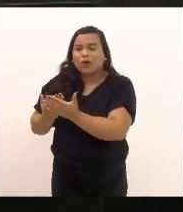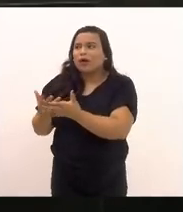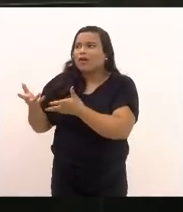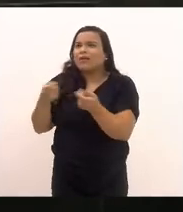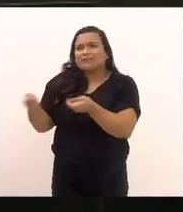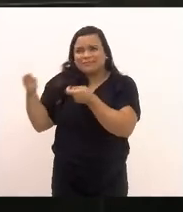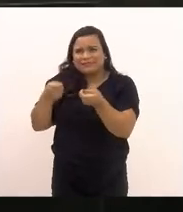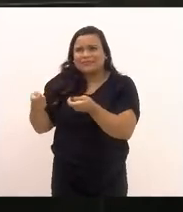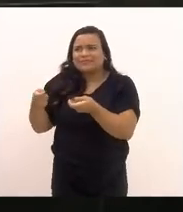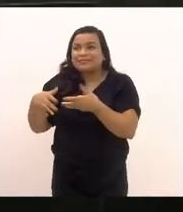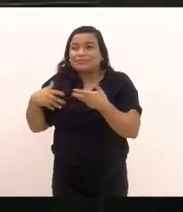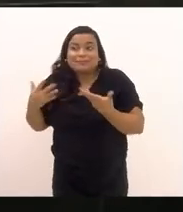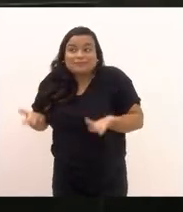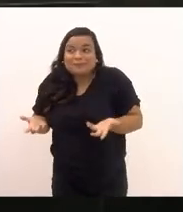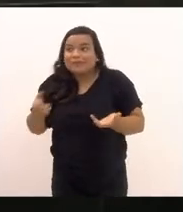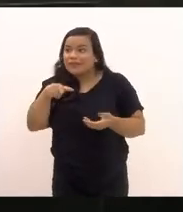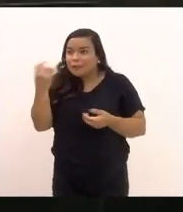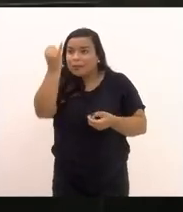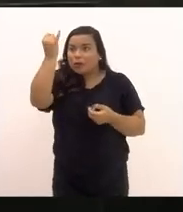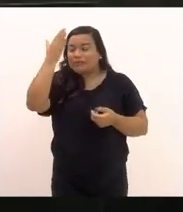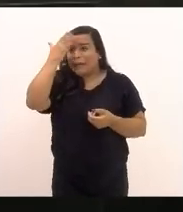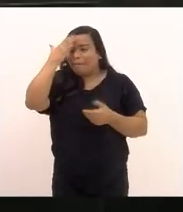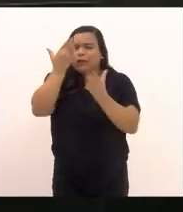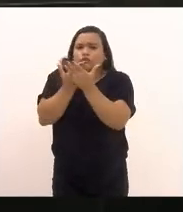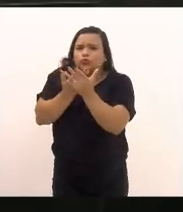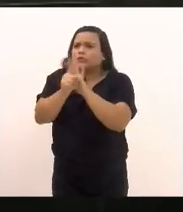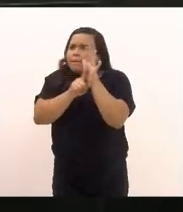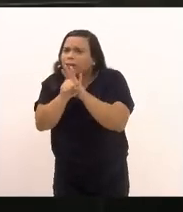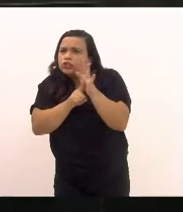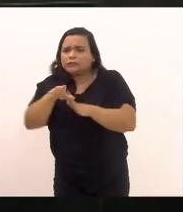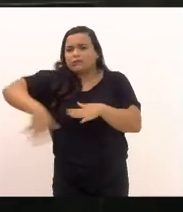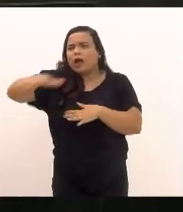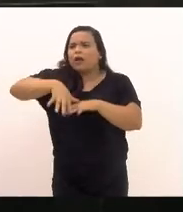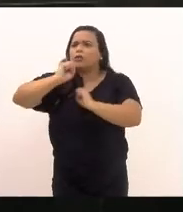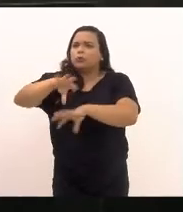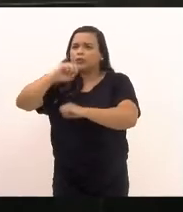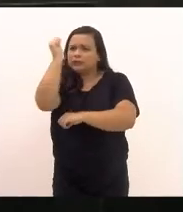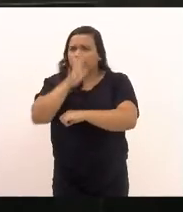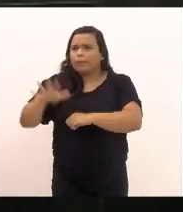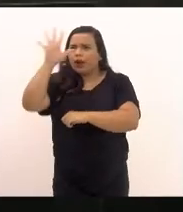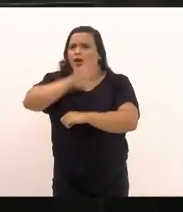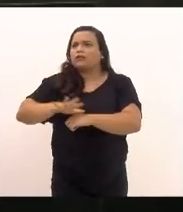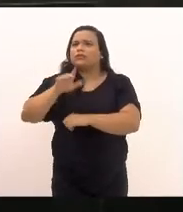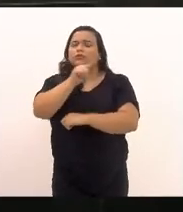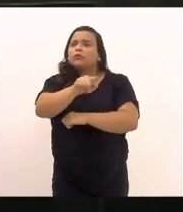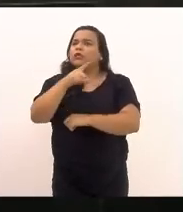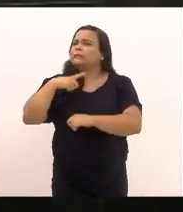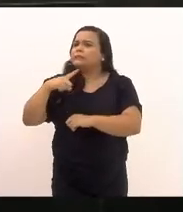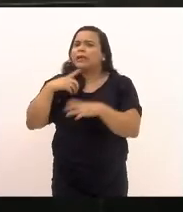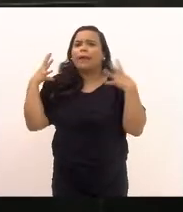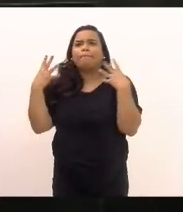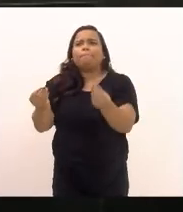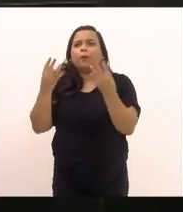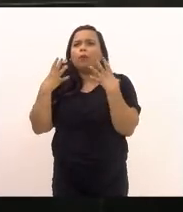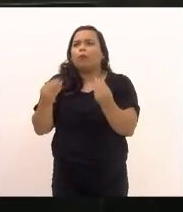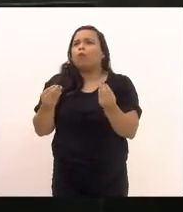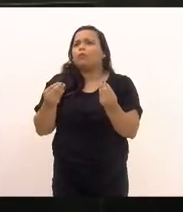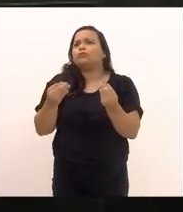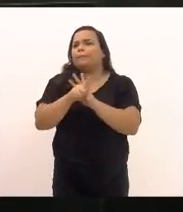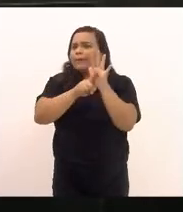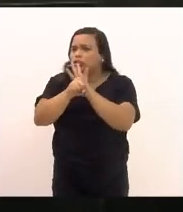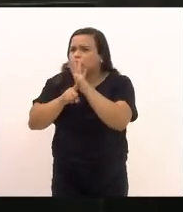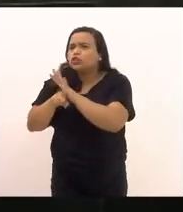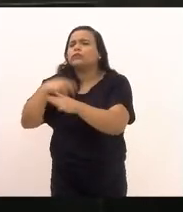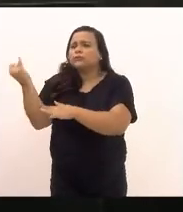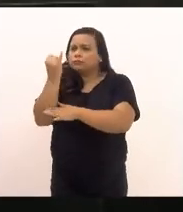para a produção de conhecimento, para o aprofundamento dos estudos na área de educação brasileira, que é uma área que conta com muitos centros de pesquisa de